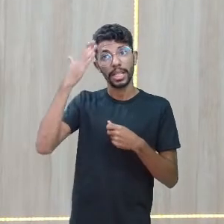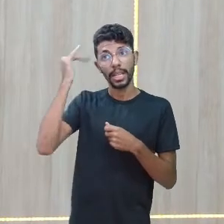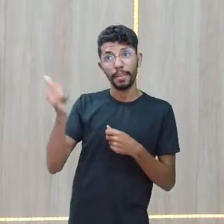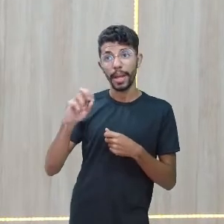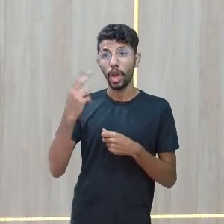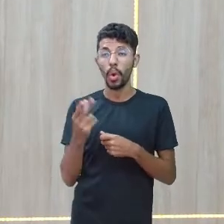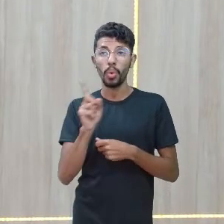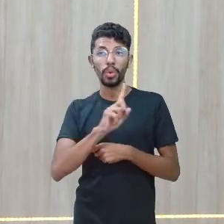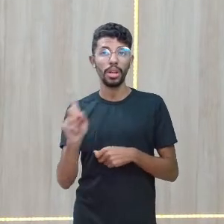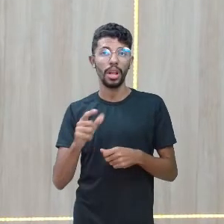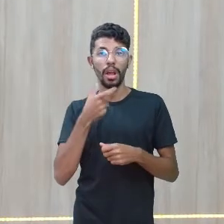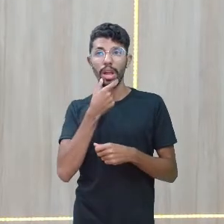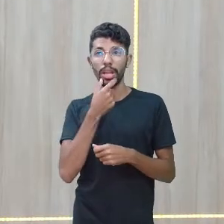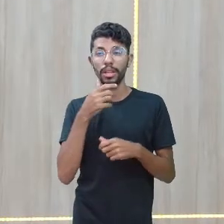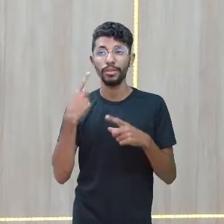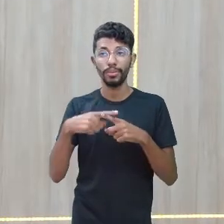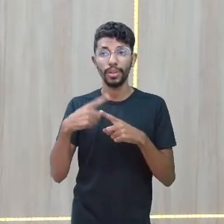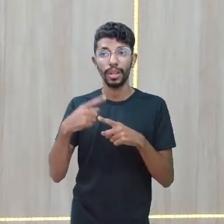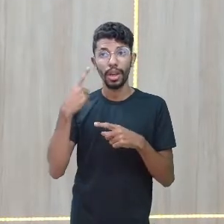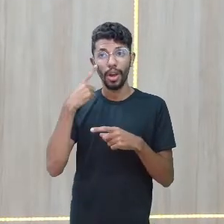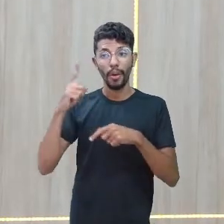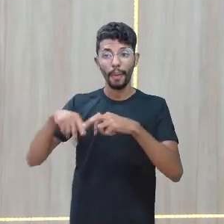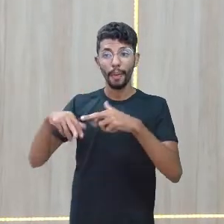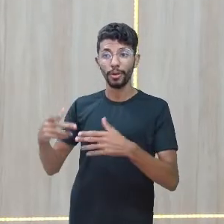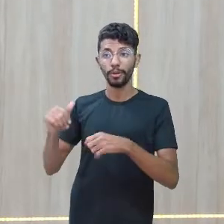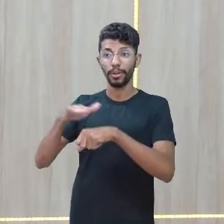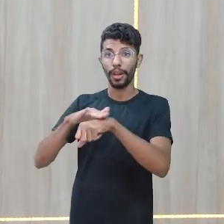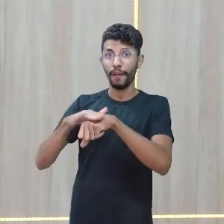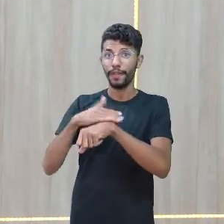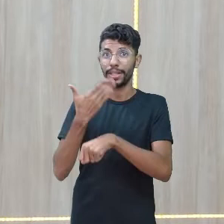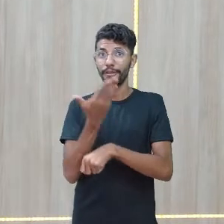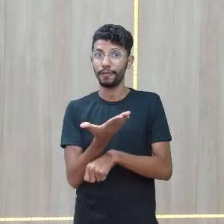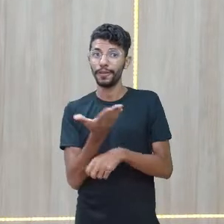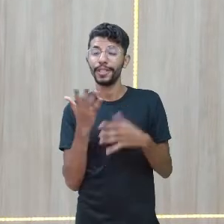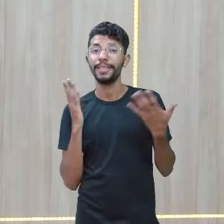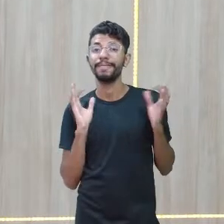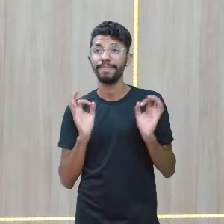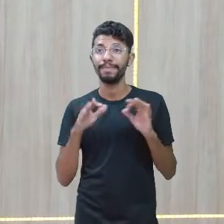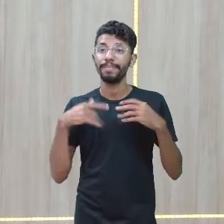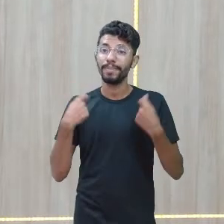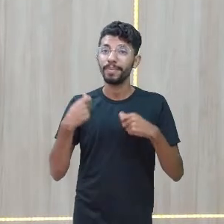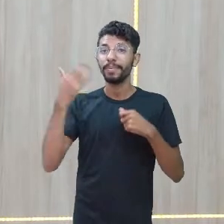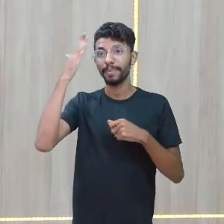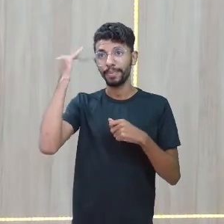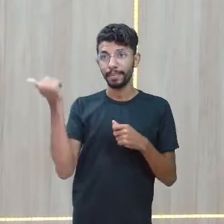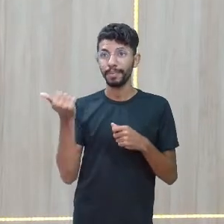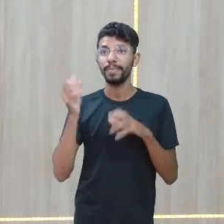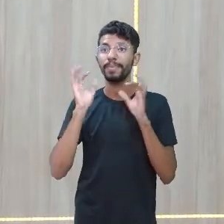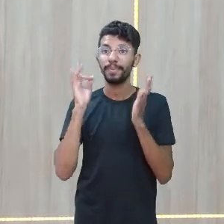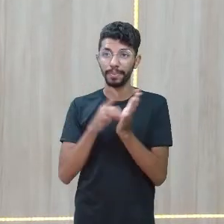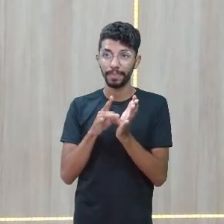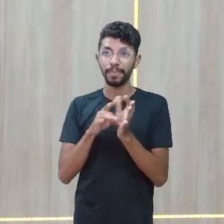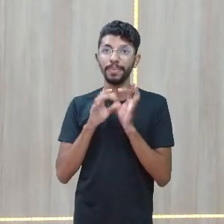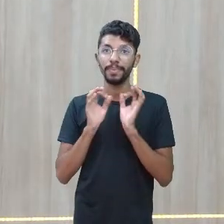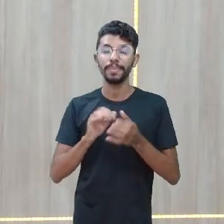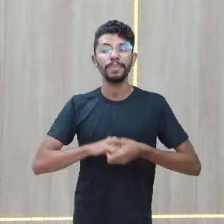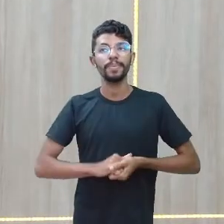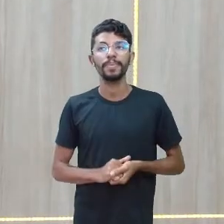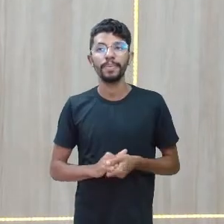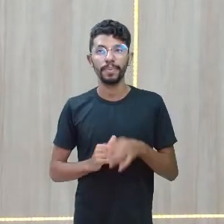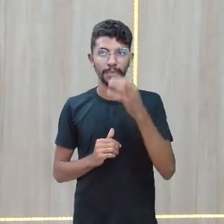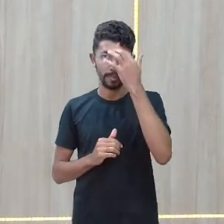a máquina está falando com você. Tem como você desenrolar? Não. Você tem que saber, ou sabe ou não sabe, certo?